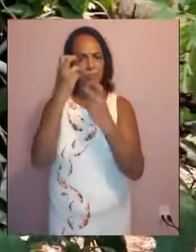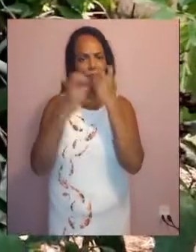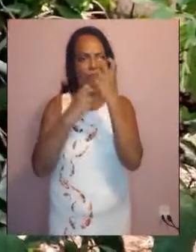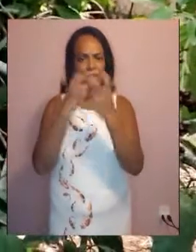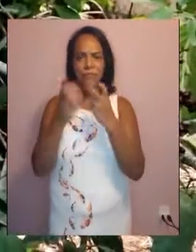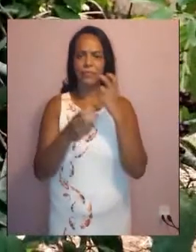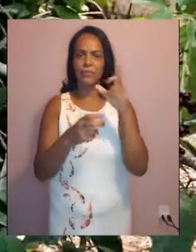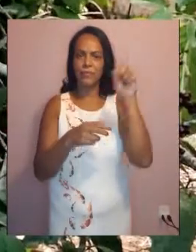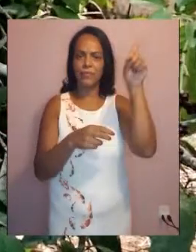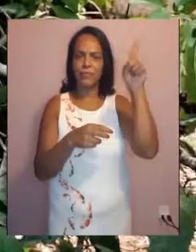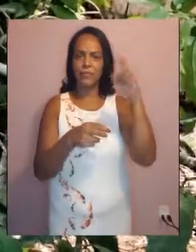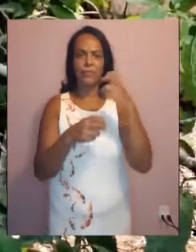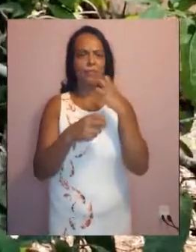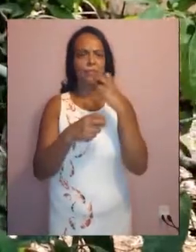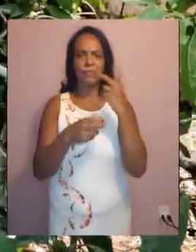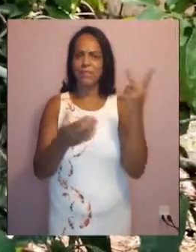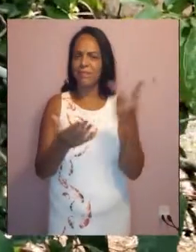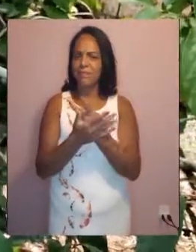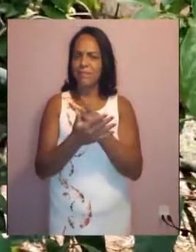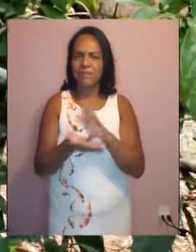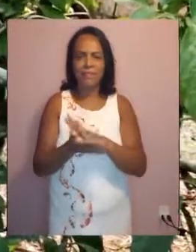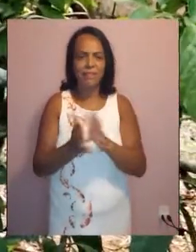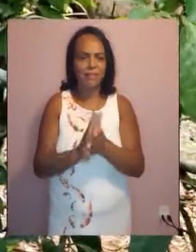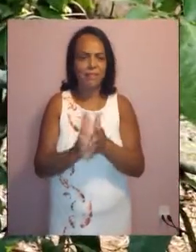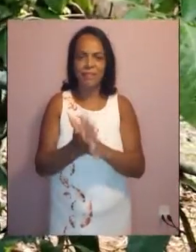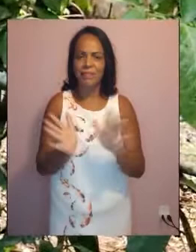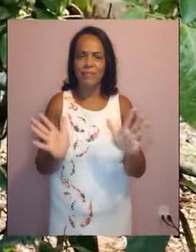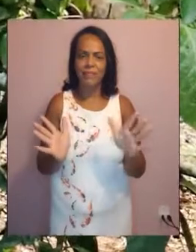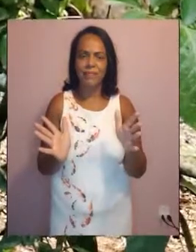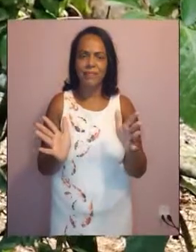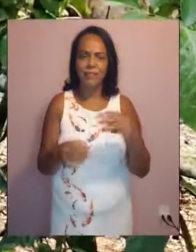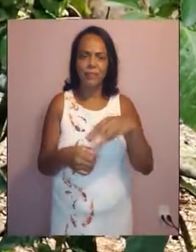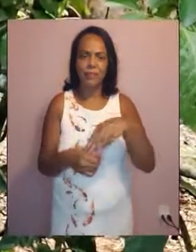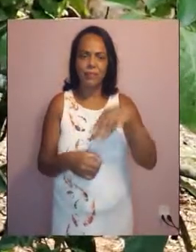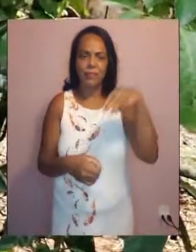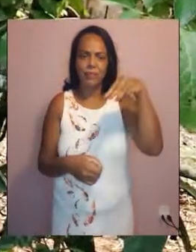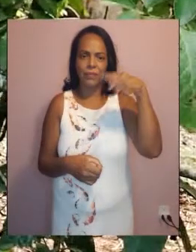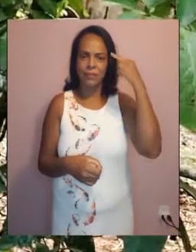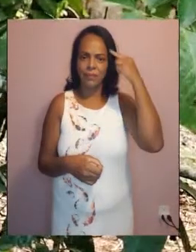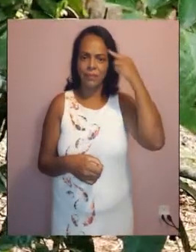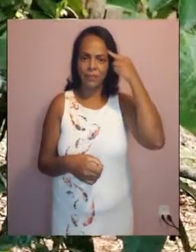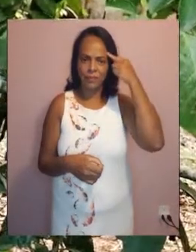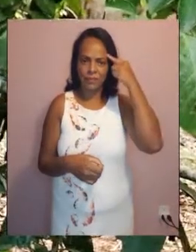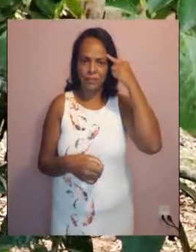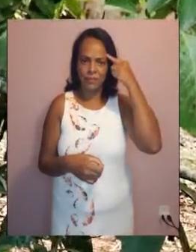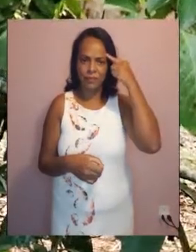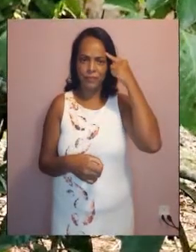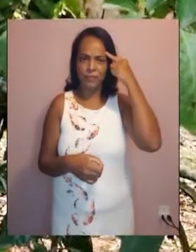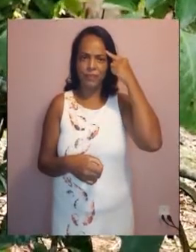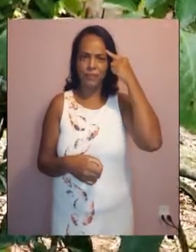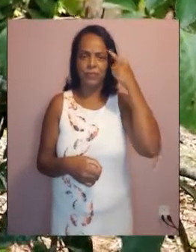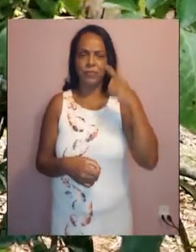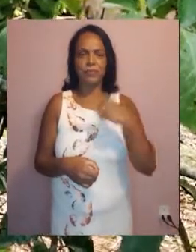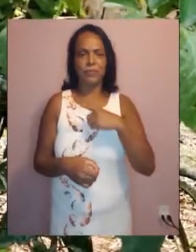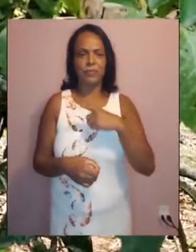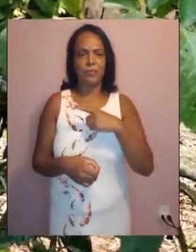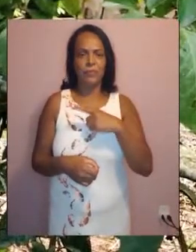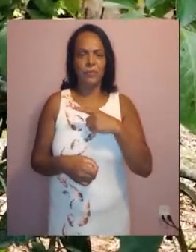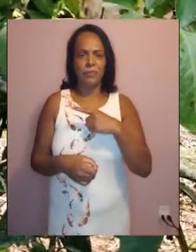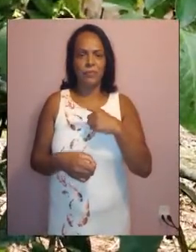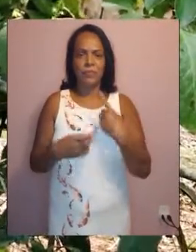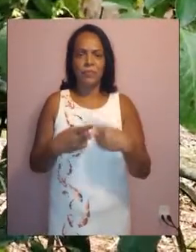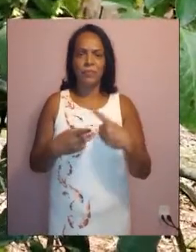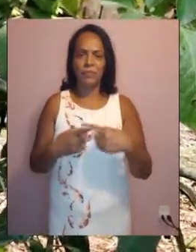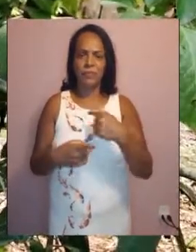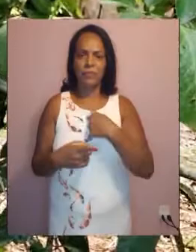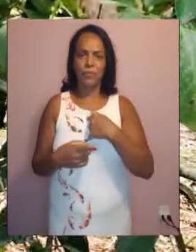gritando, e não aparecia nada, ele foi e pensou, ele disse, olha, eu acho que é porque eu estou gritando